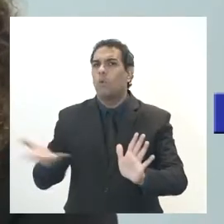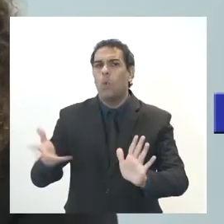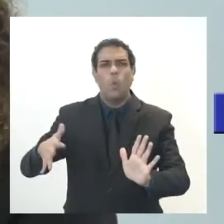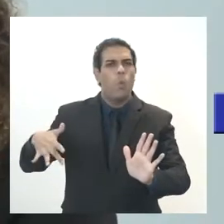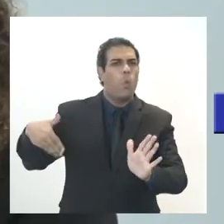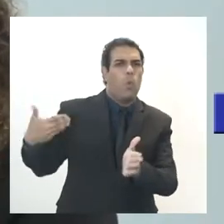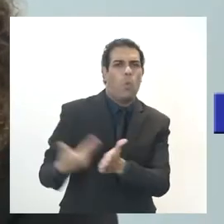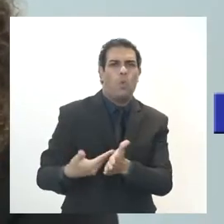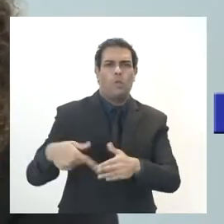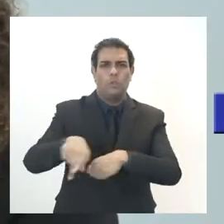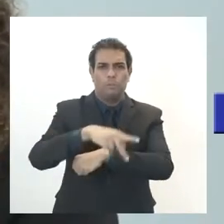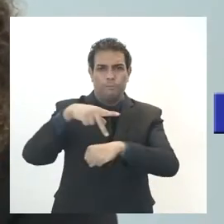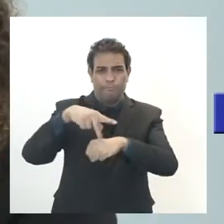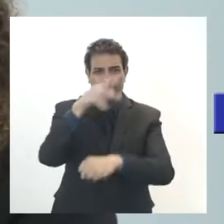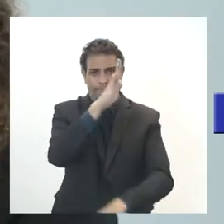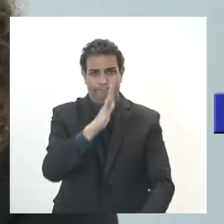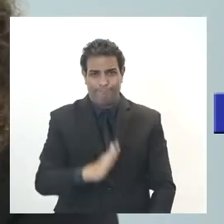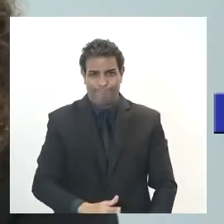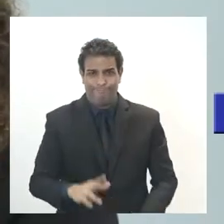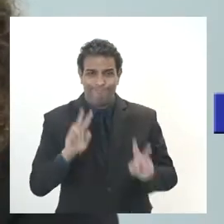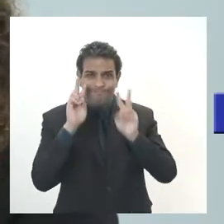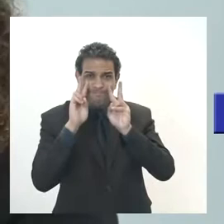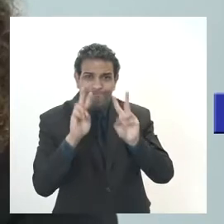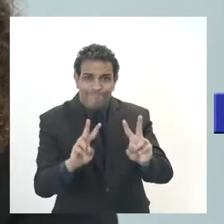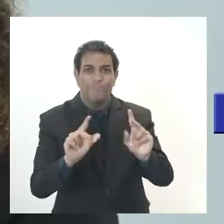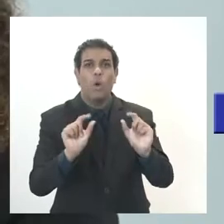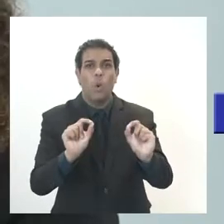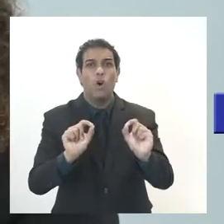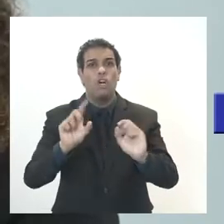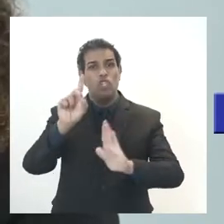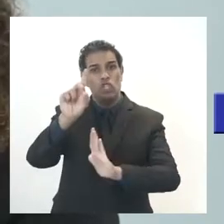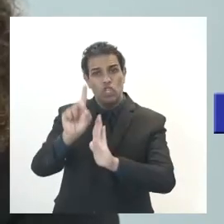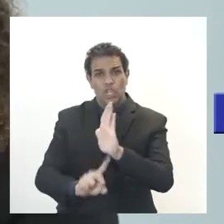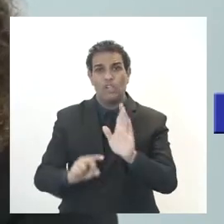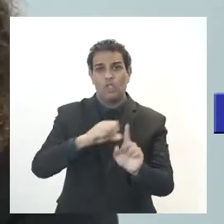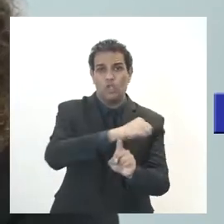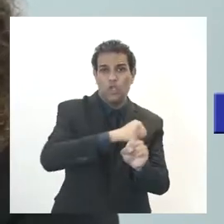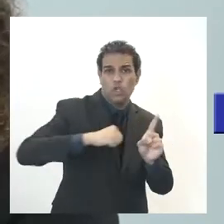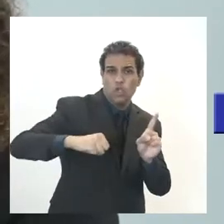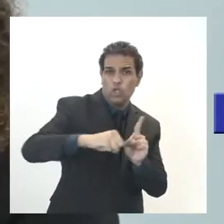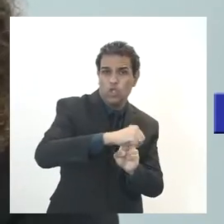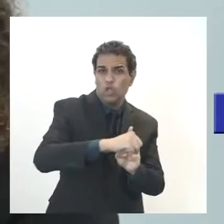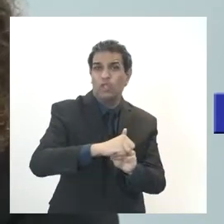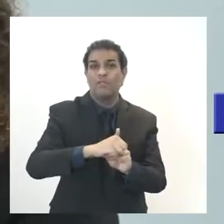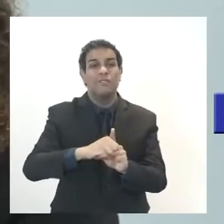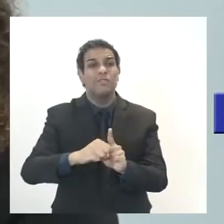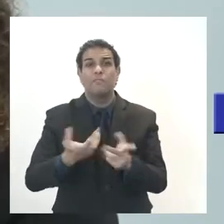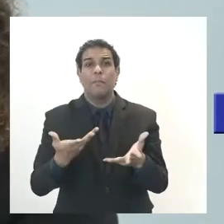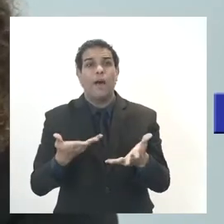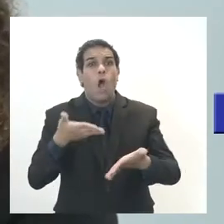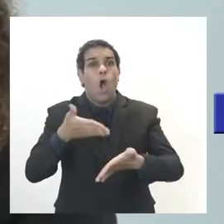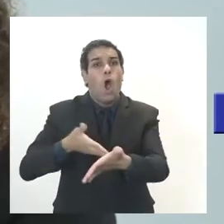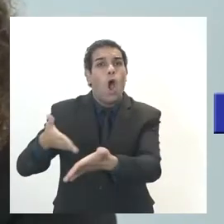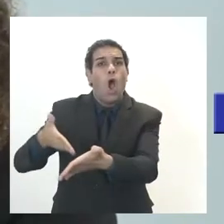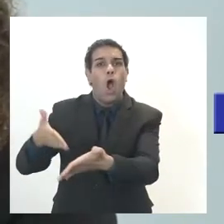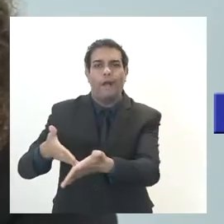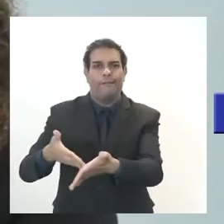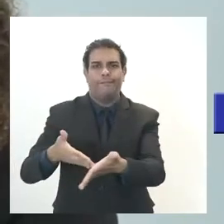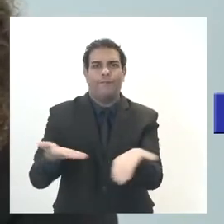maior é uma visão onde os direitos sociais devem ser restritos